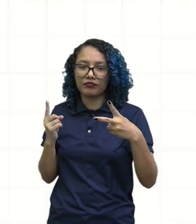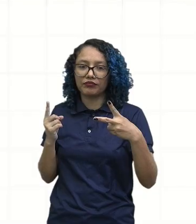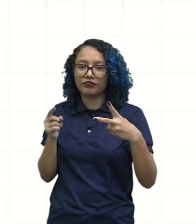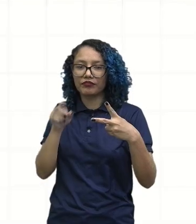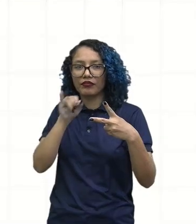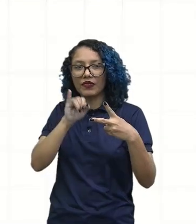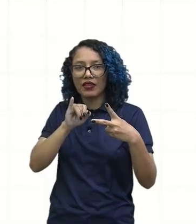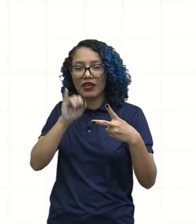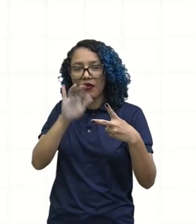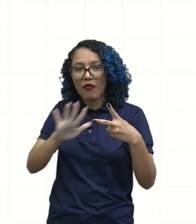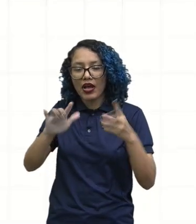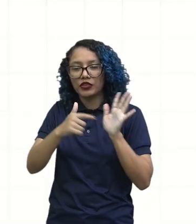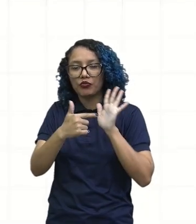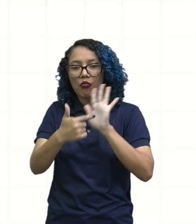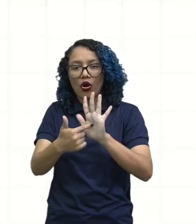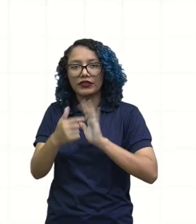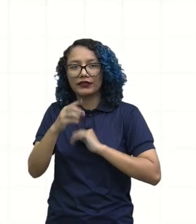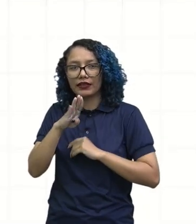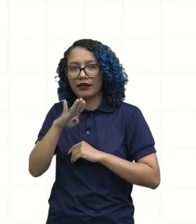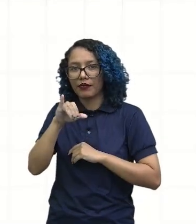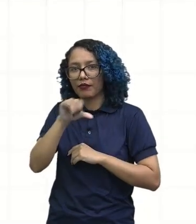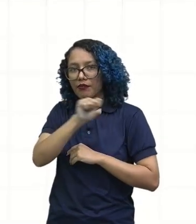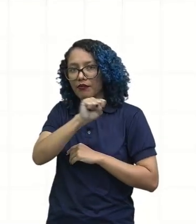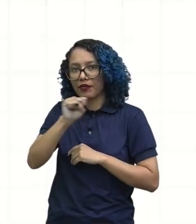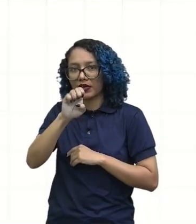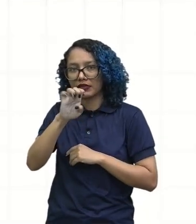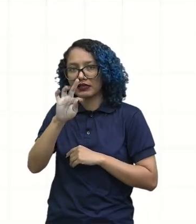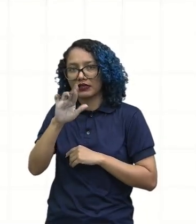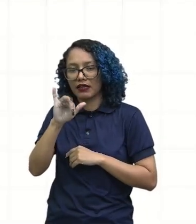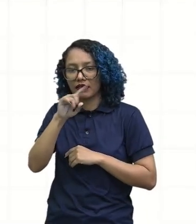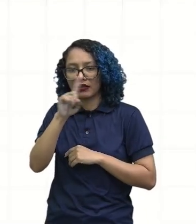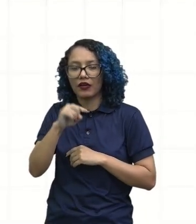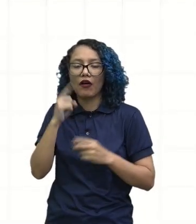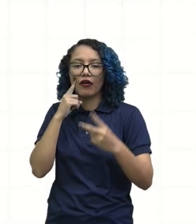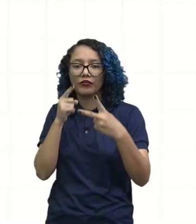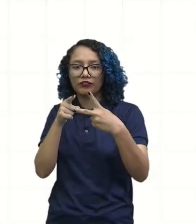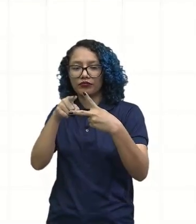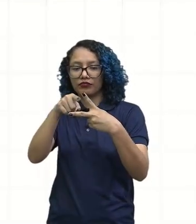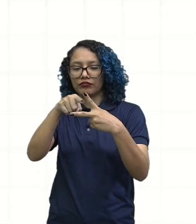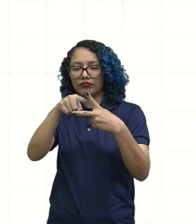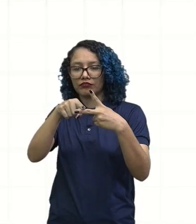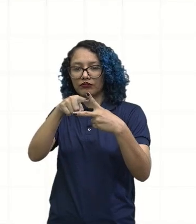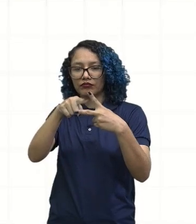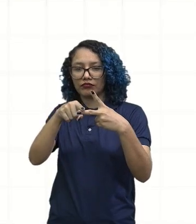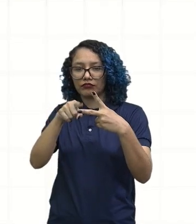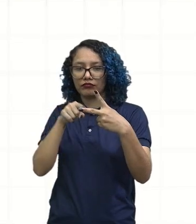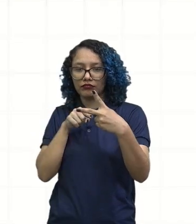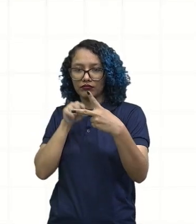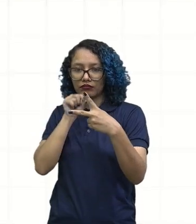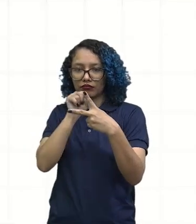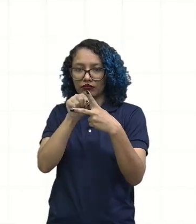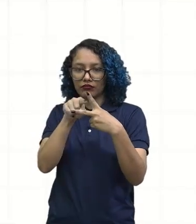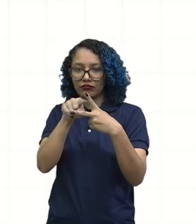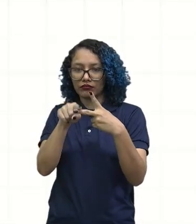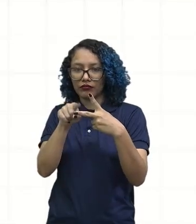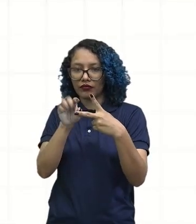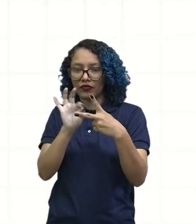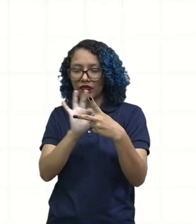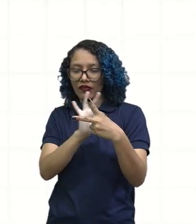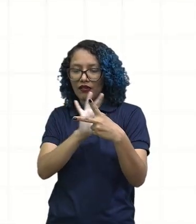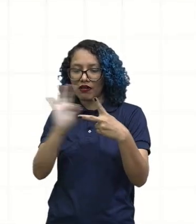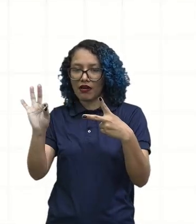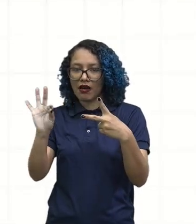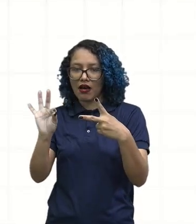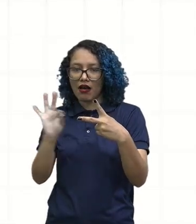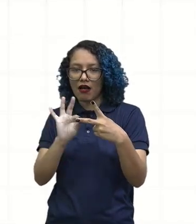representa a bissetriz. Agora olha para cá. Ó. Temos aqui um ângulo, certo? O ângulo vai fazer aqui o ângulo AOB, ó,